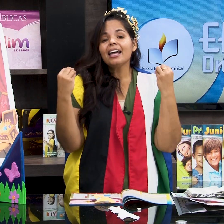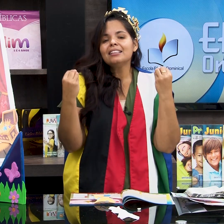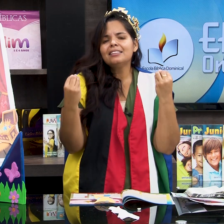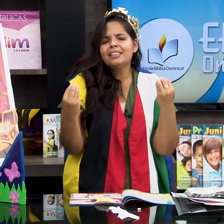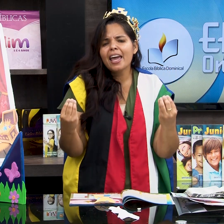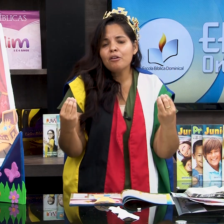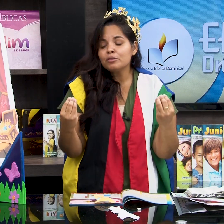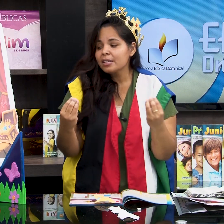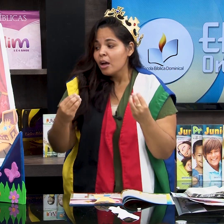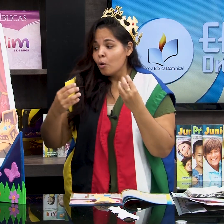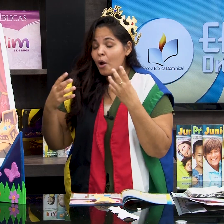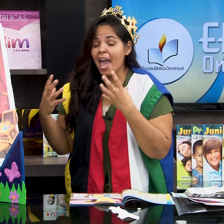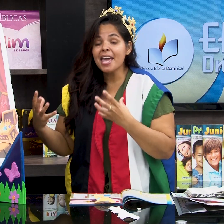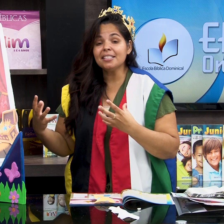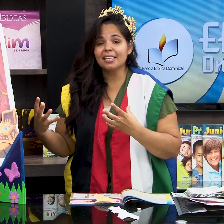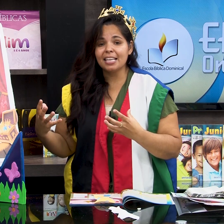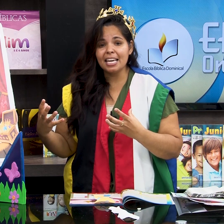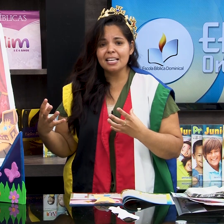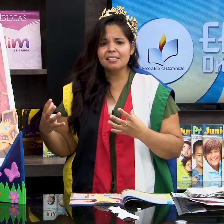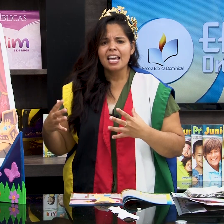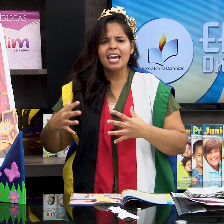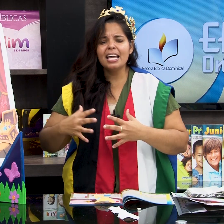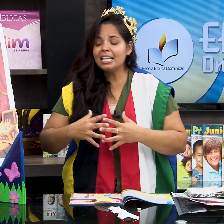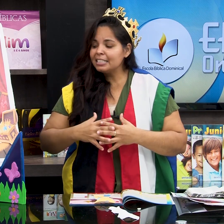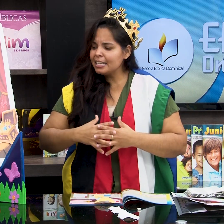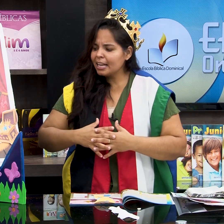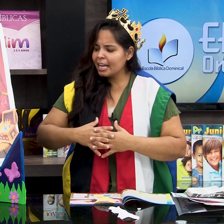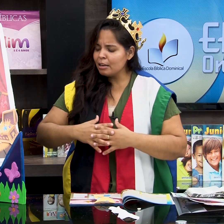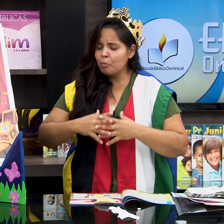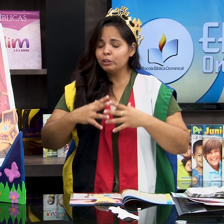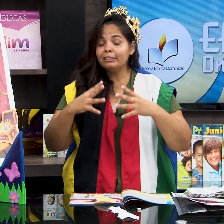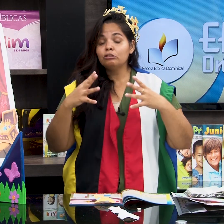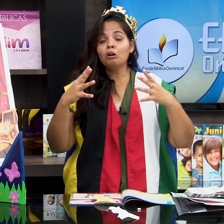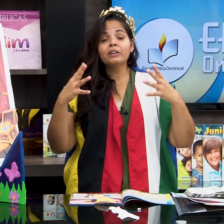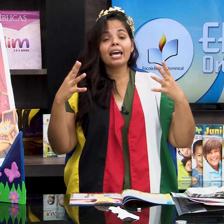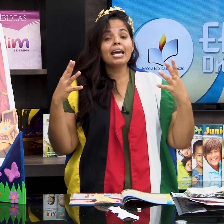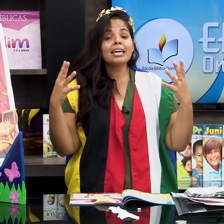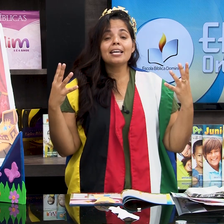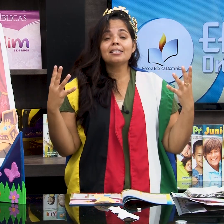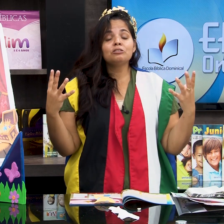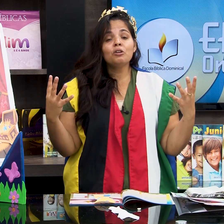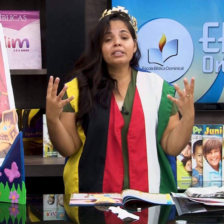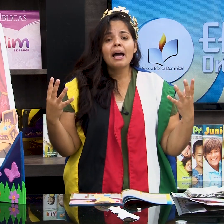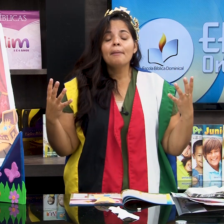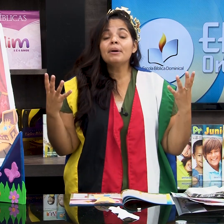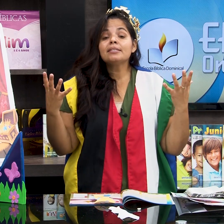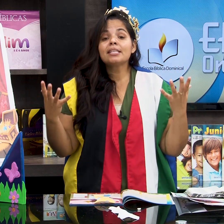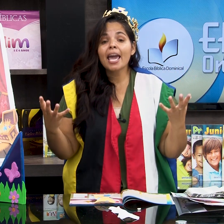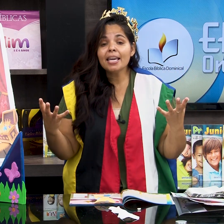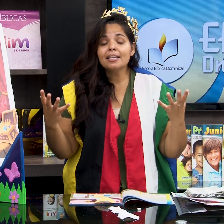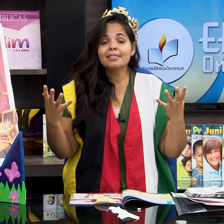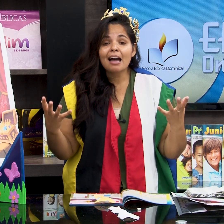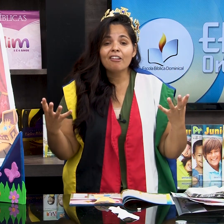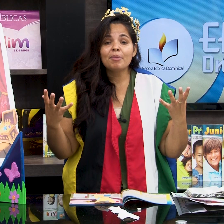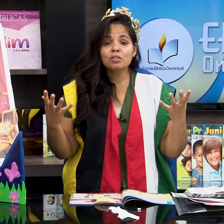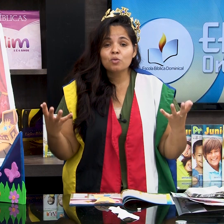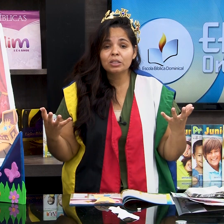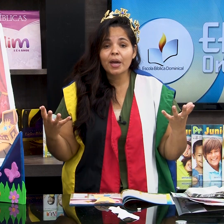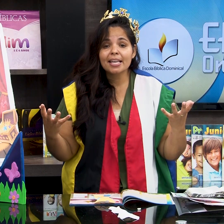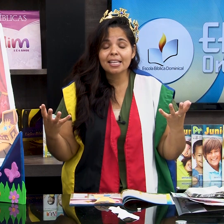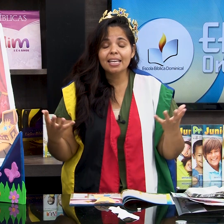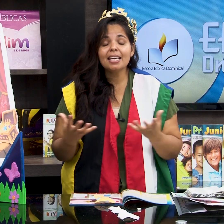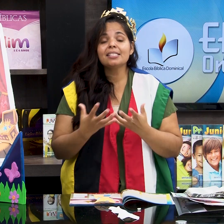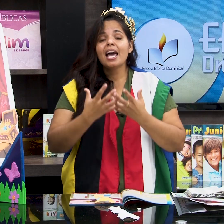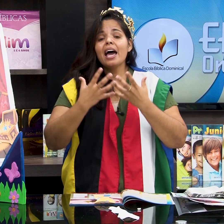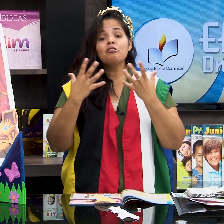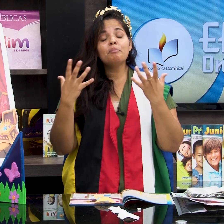é Deus. O rei Ezequias, ele tinha aquele poder todo, aquela riqueza toda, mas quem estava abençoando o